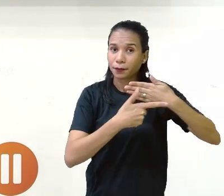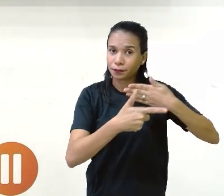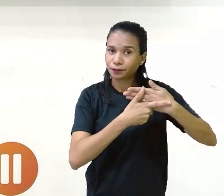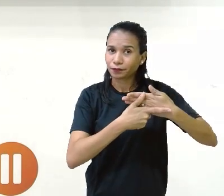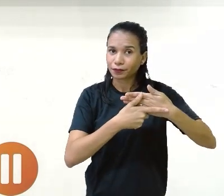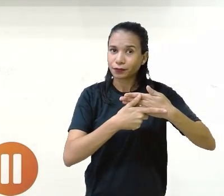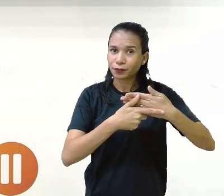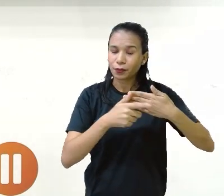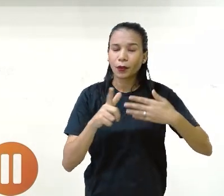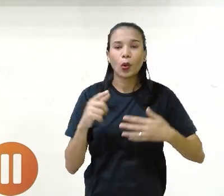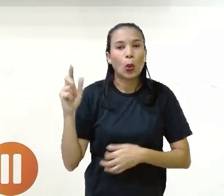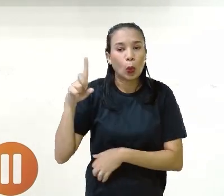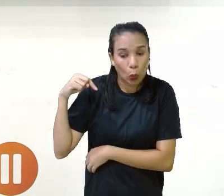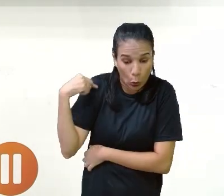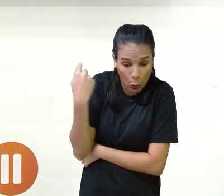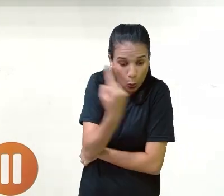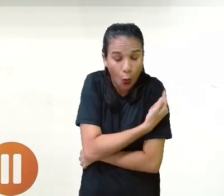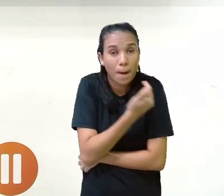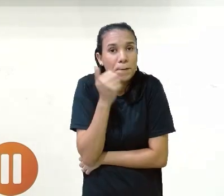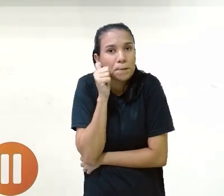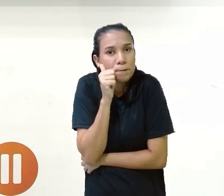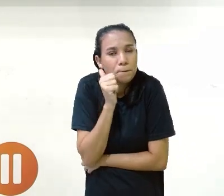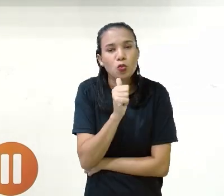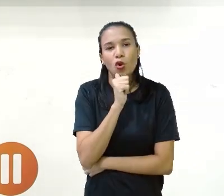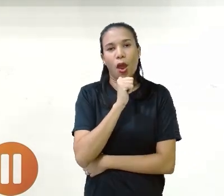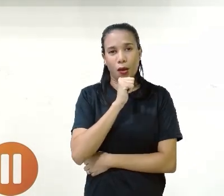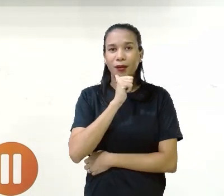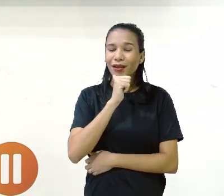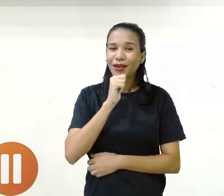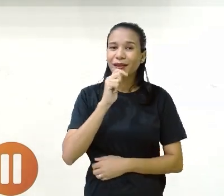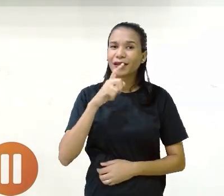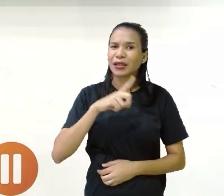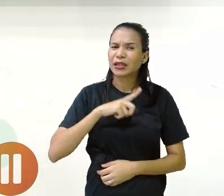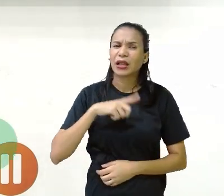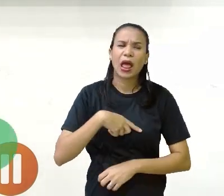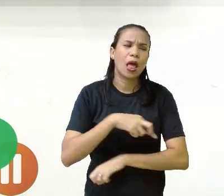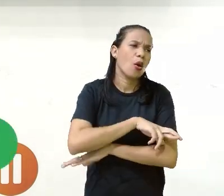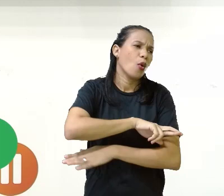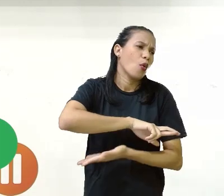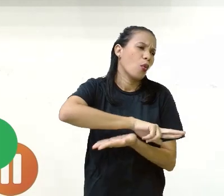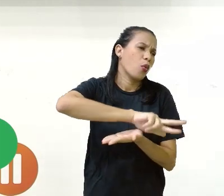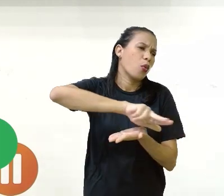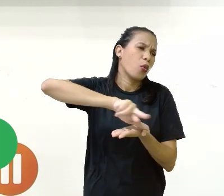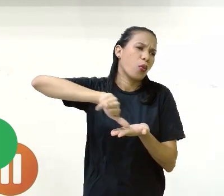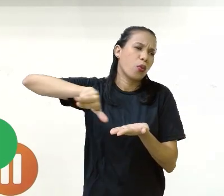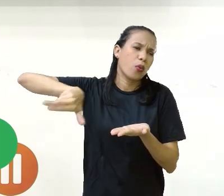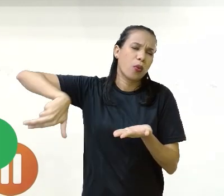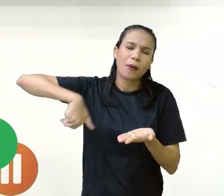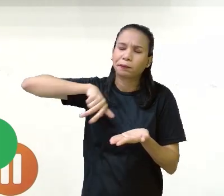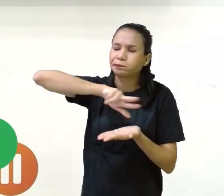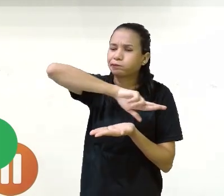o nosso que eu falo, nós mulheres, ele tem diversos